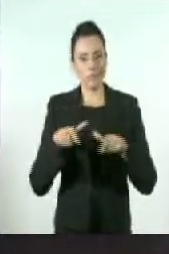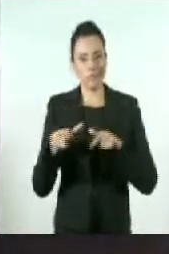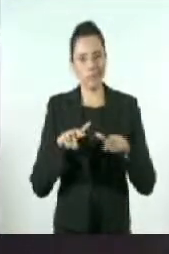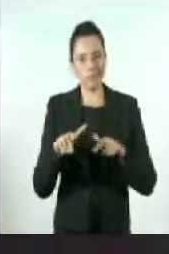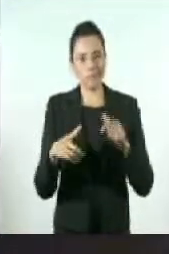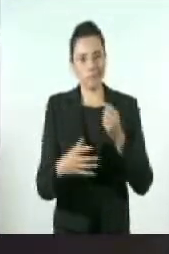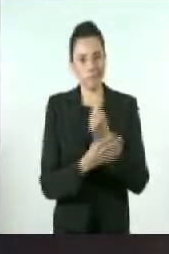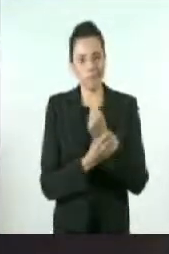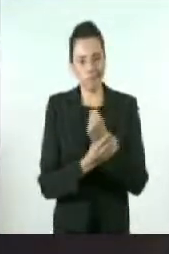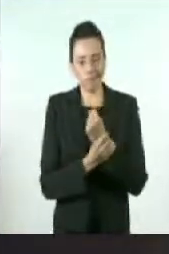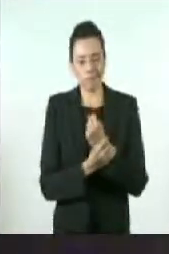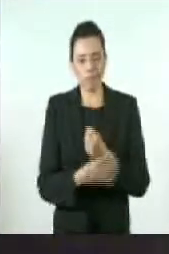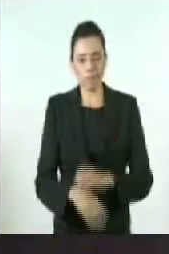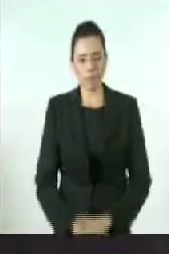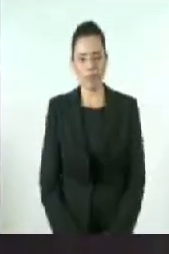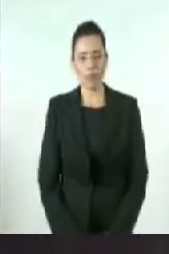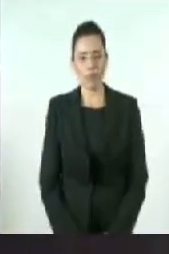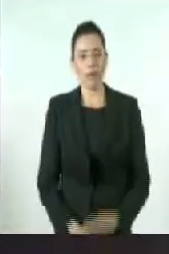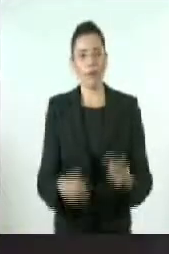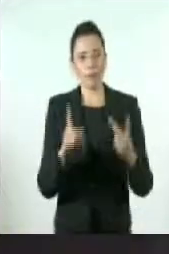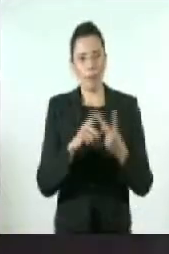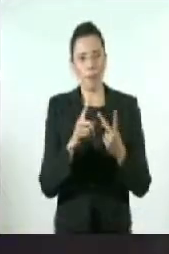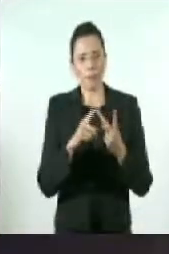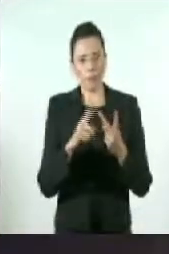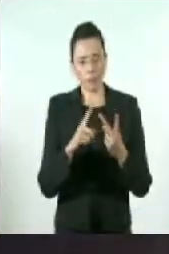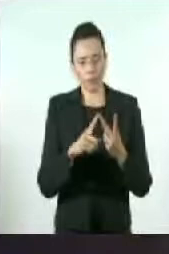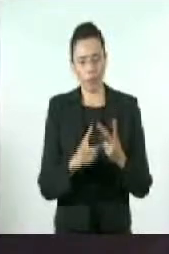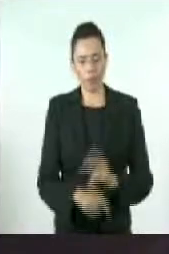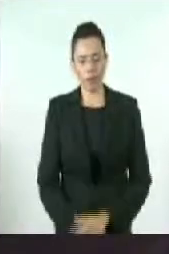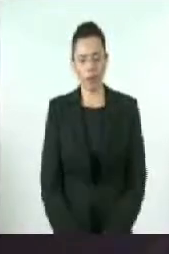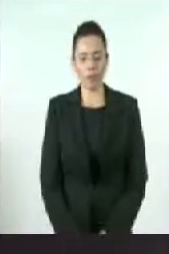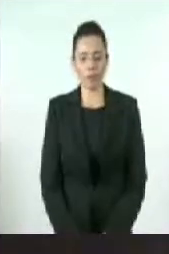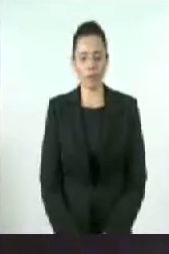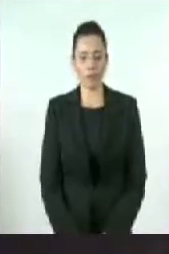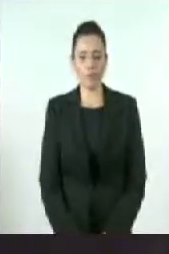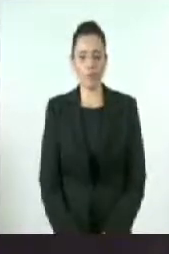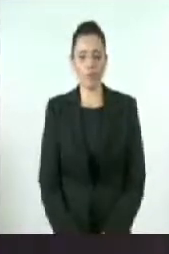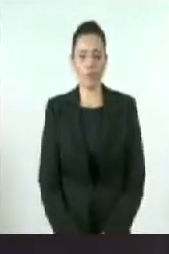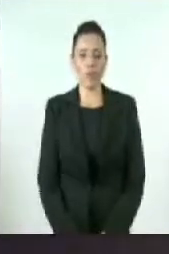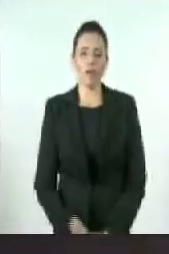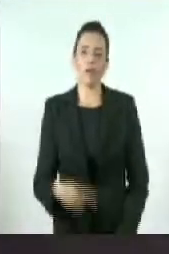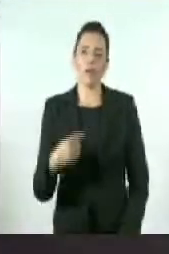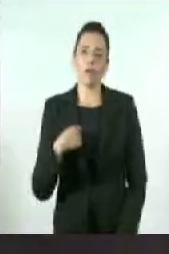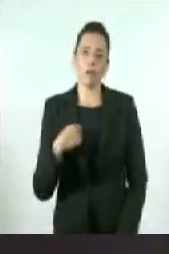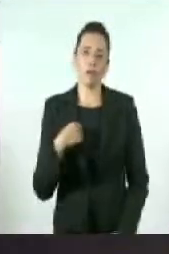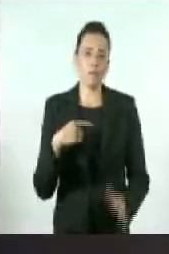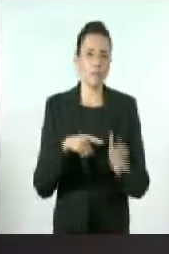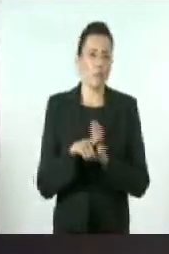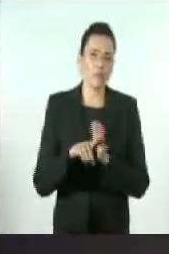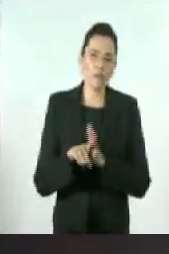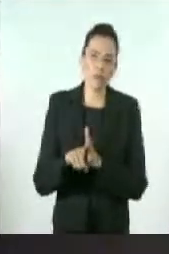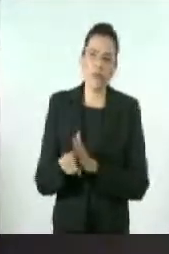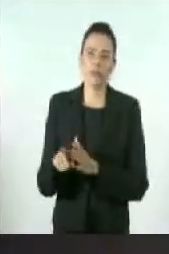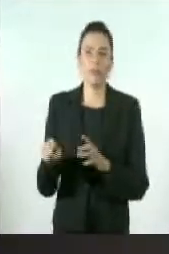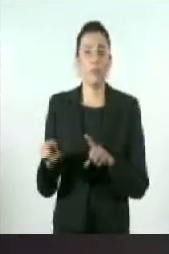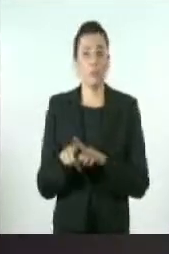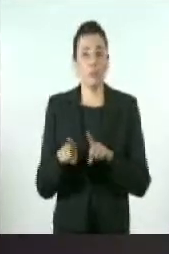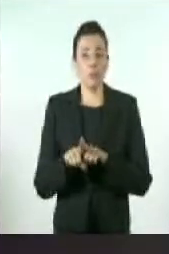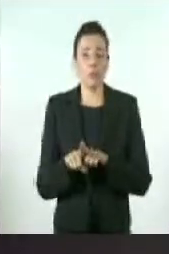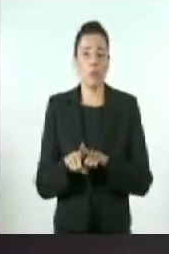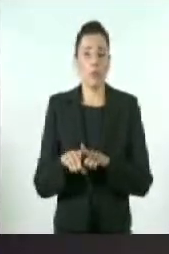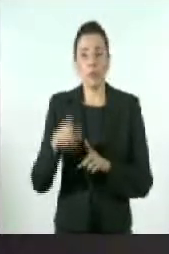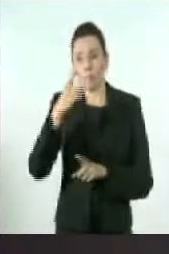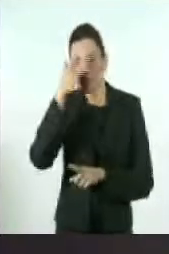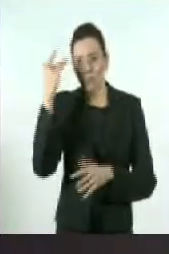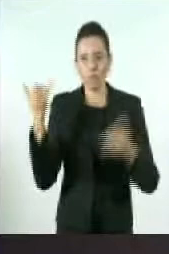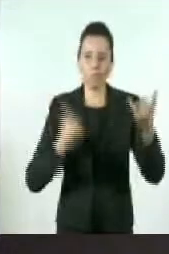situação. Outra coisa, deputada Adriana, eu tenho, ao longo destes dias, ouvido bastante essa discussão